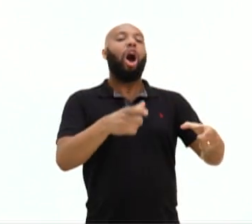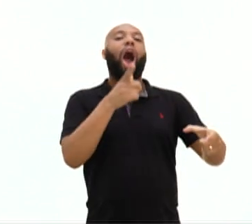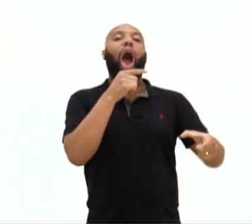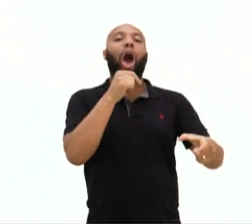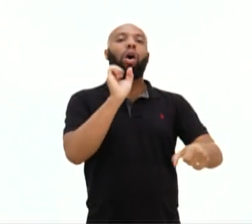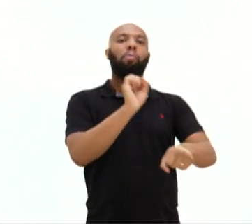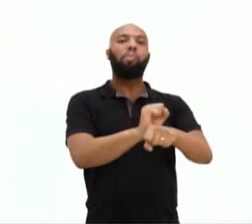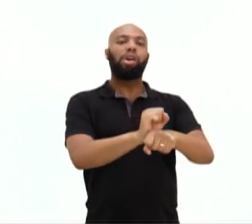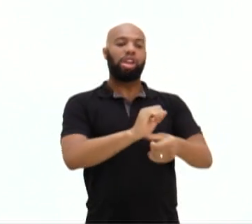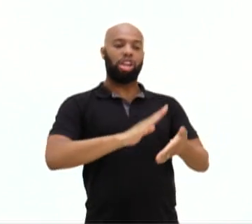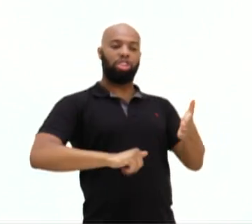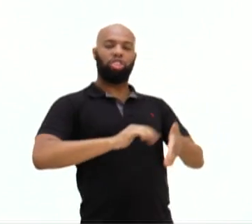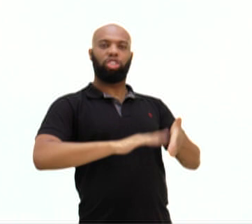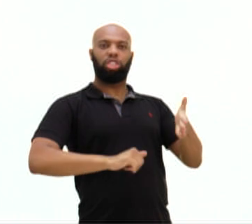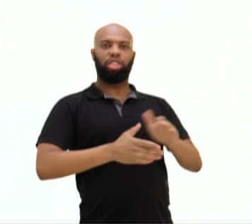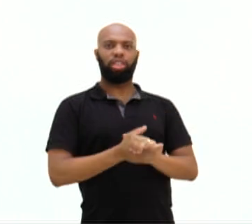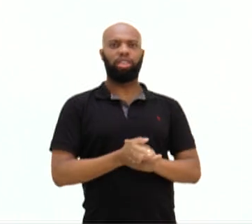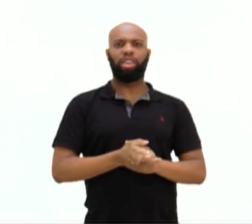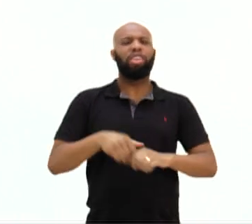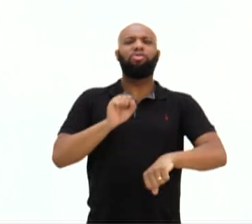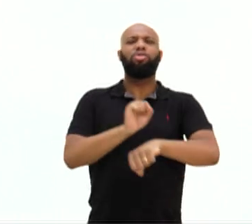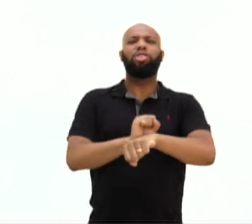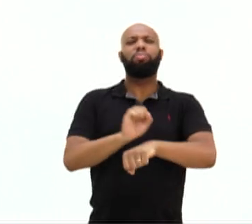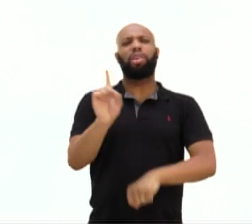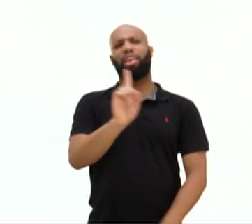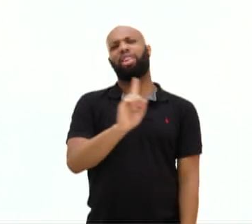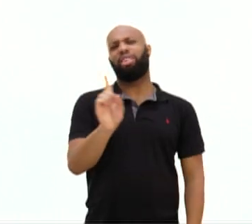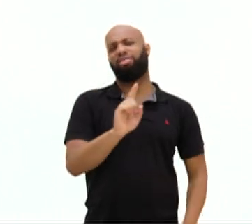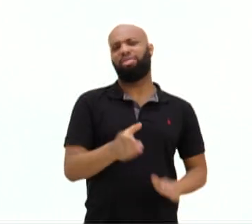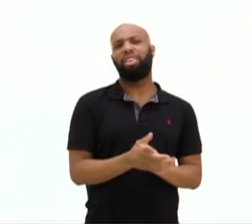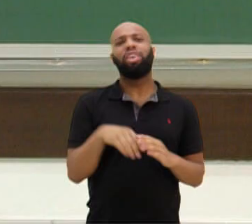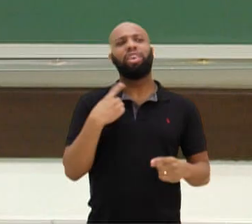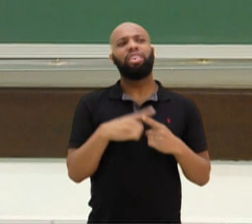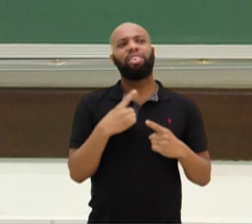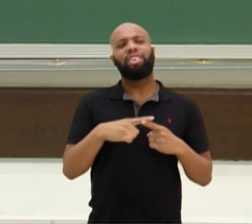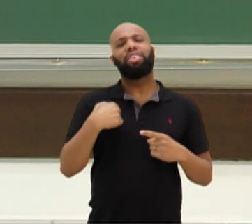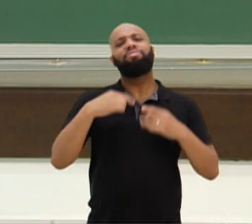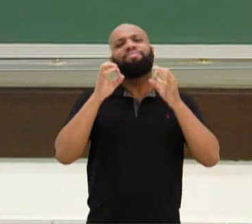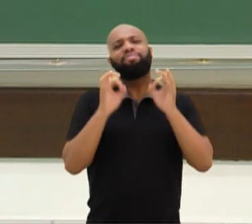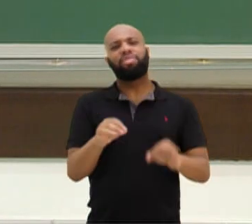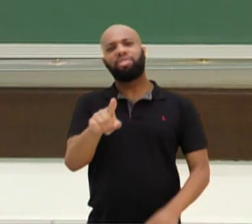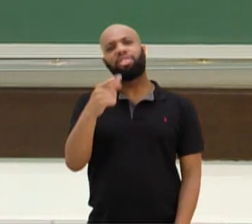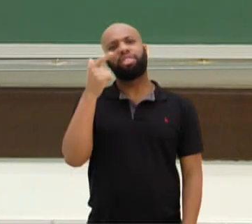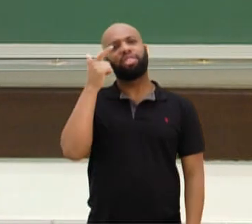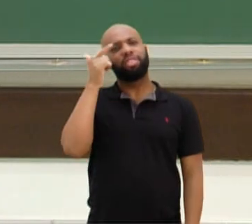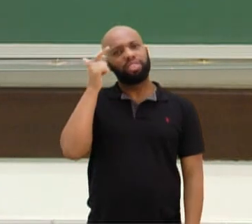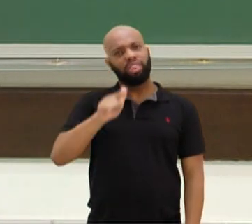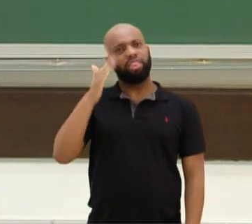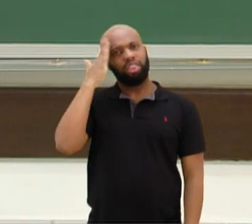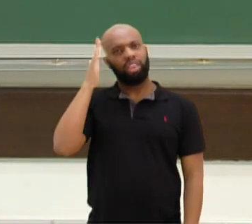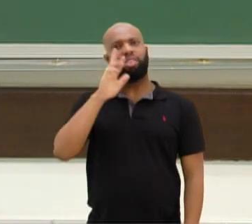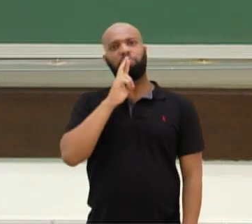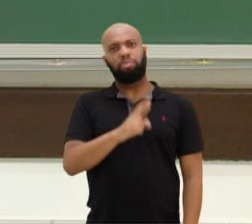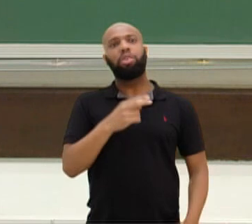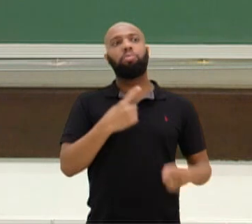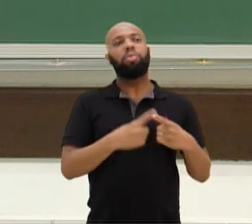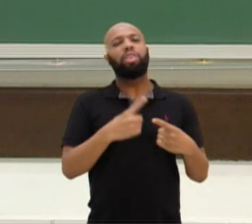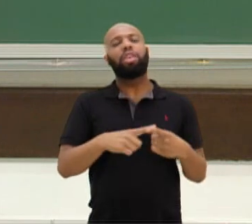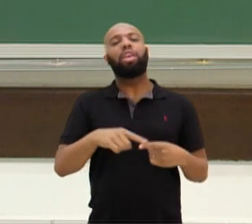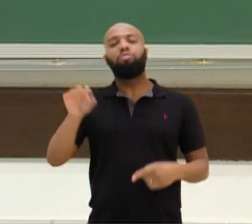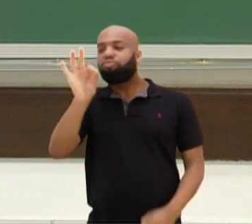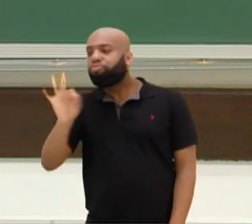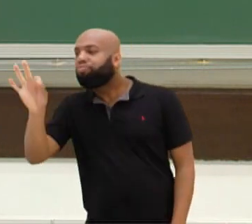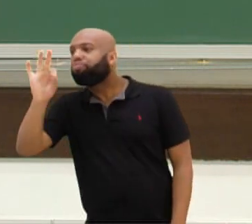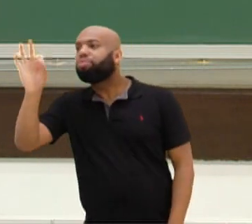parada. Nem vou dar tempo para vocês nesse aqui, gente, né? Porque eu tenho certeza que vocês sabem. Toda vez que lembrar do